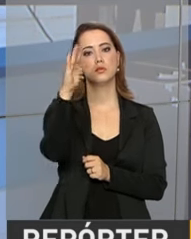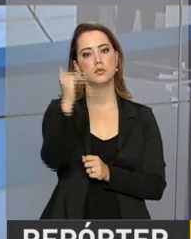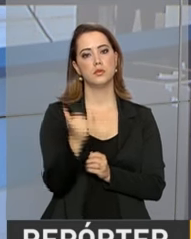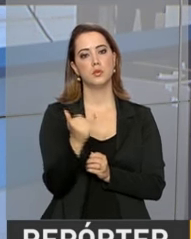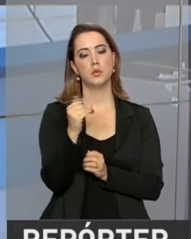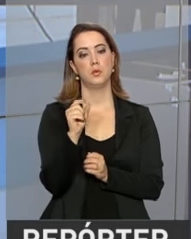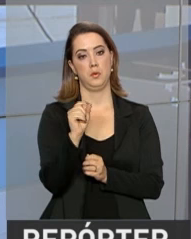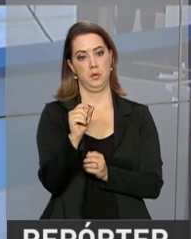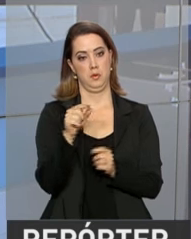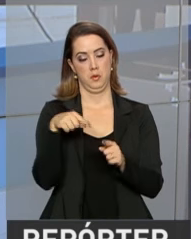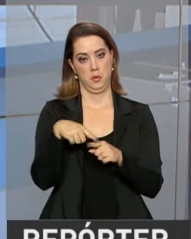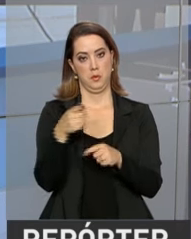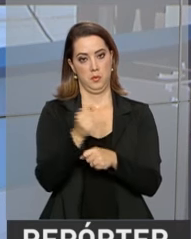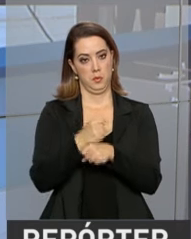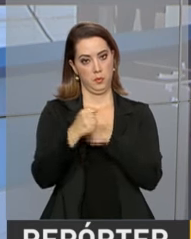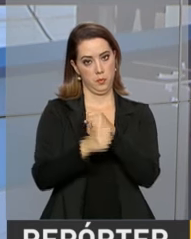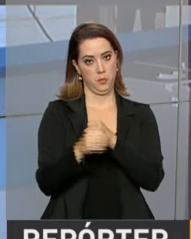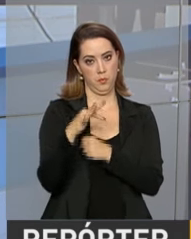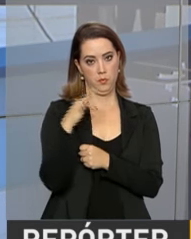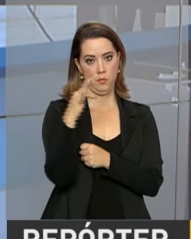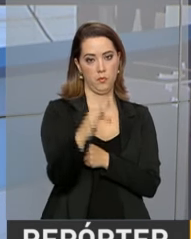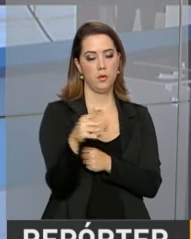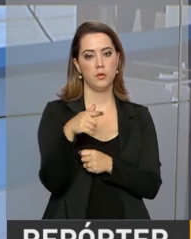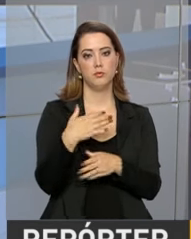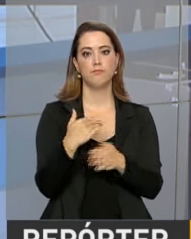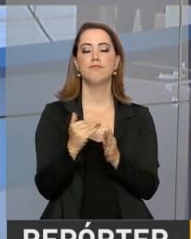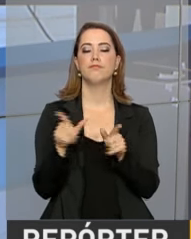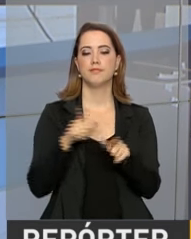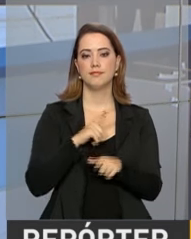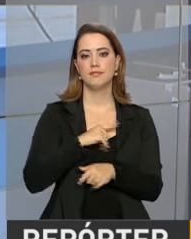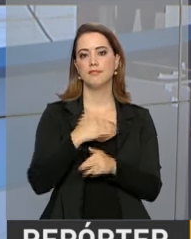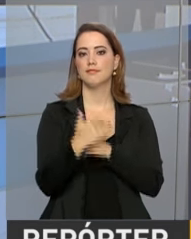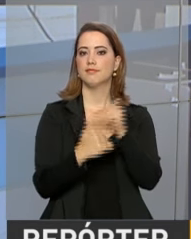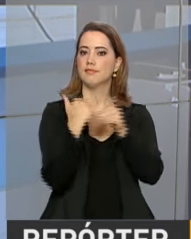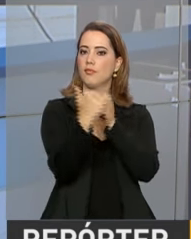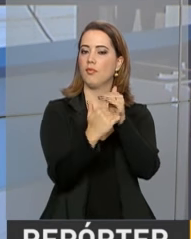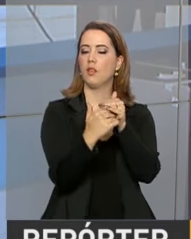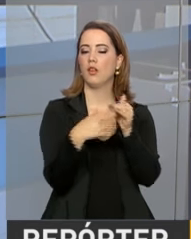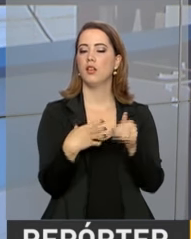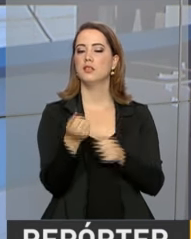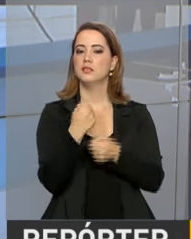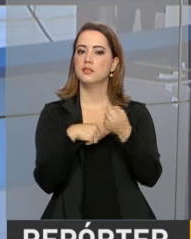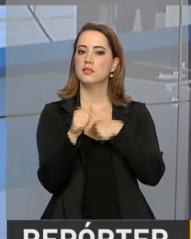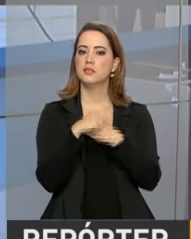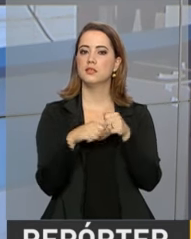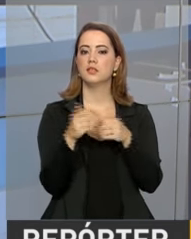3,44%. Já para 2017, a expectativa de crescimento da economia passou de